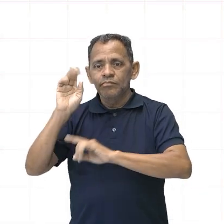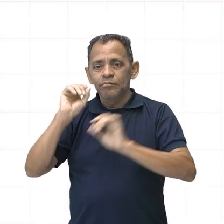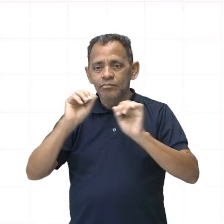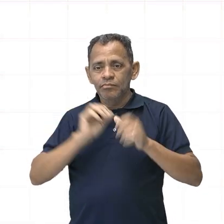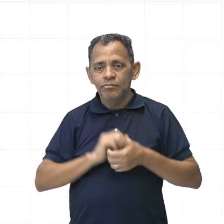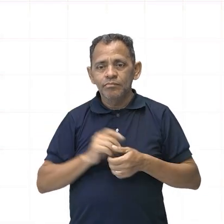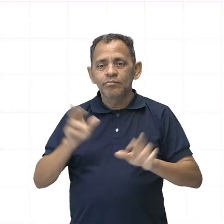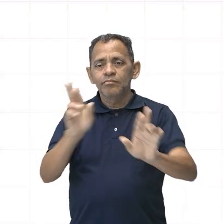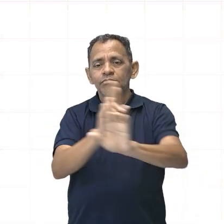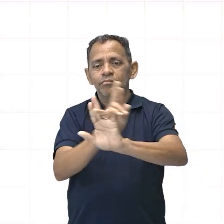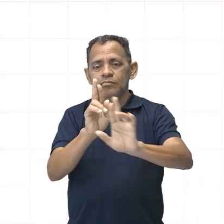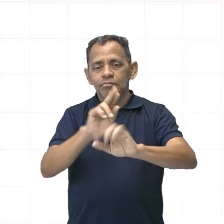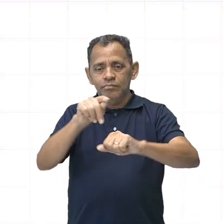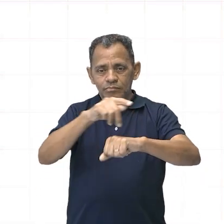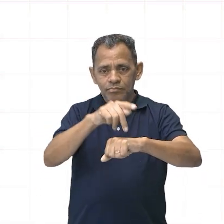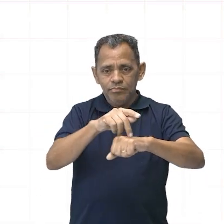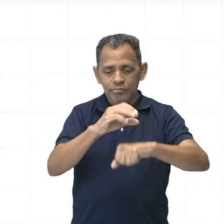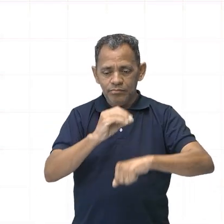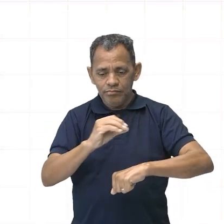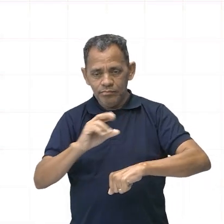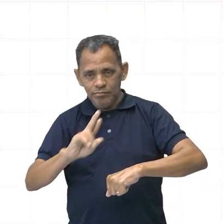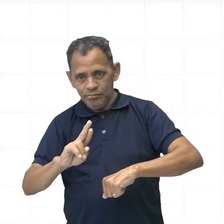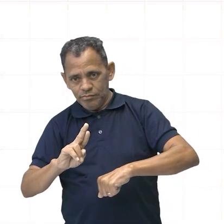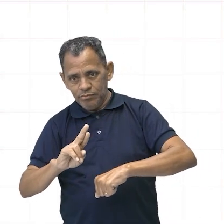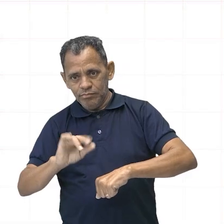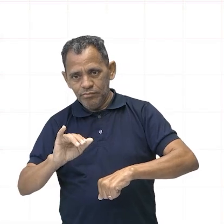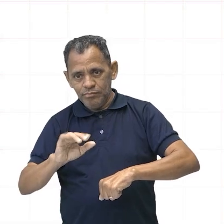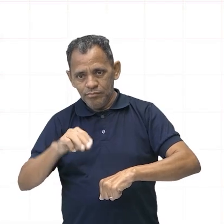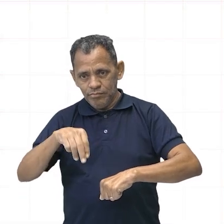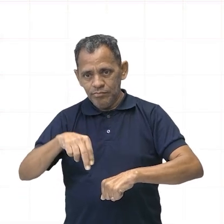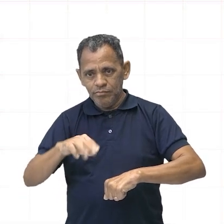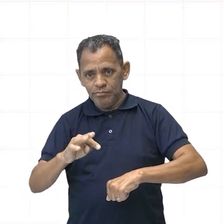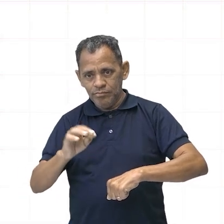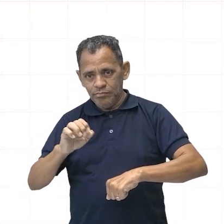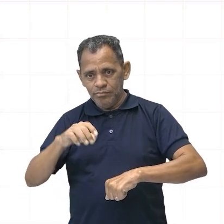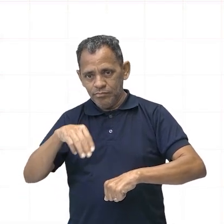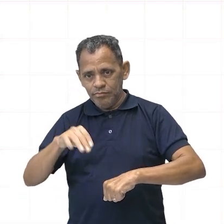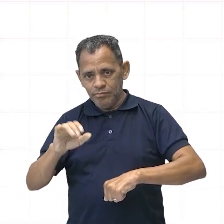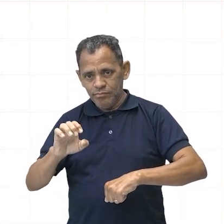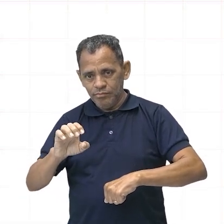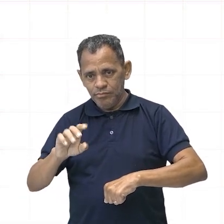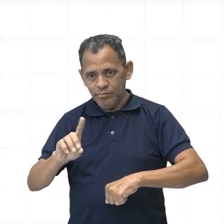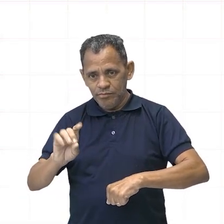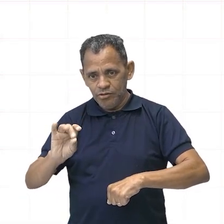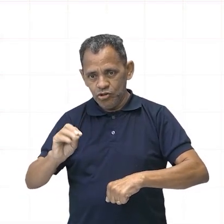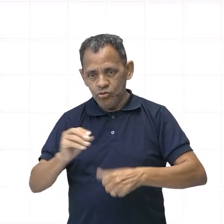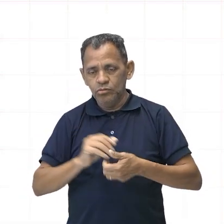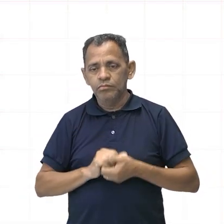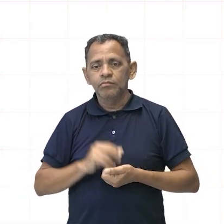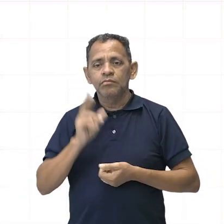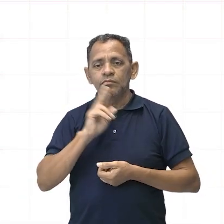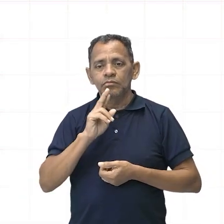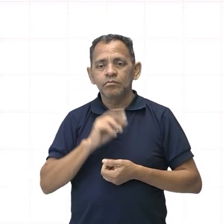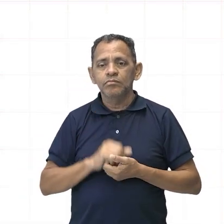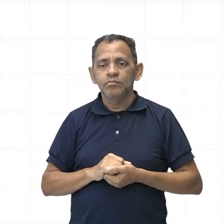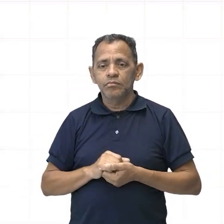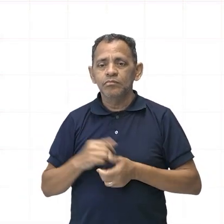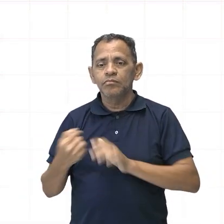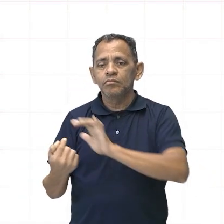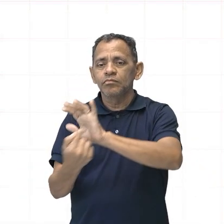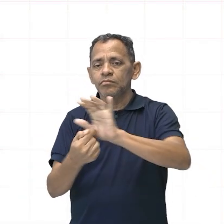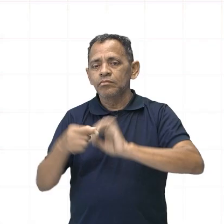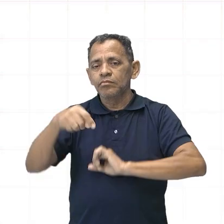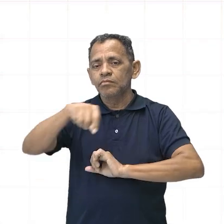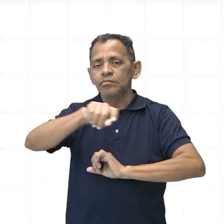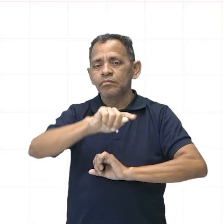relação aos países do Oriente Médio, né? Então, a Rússia ela quer realmente deixar ali, né, essa